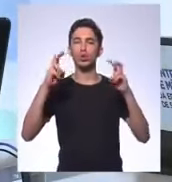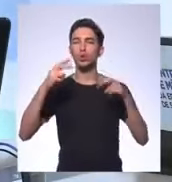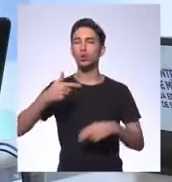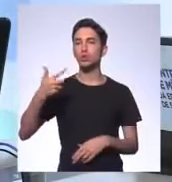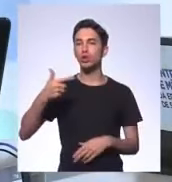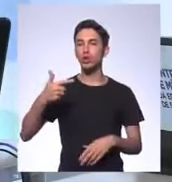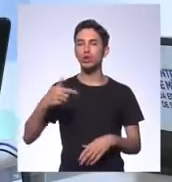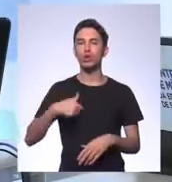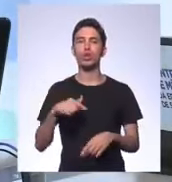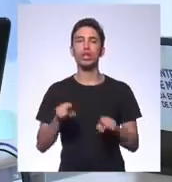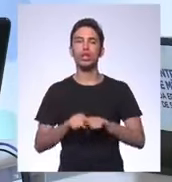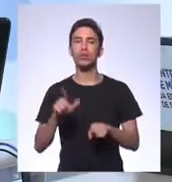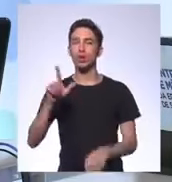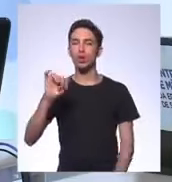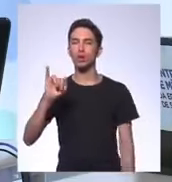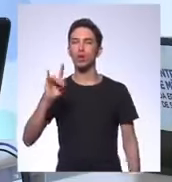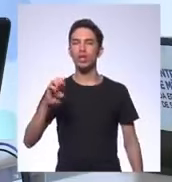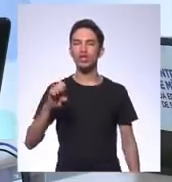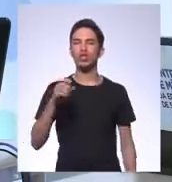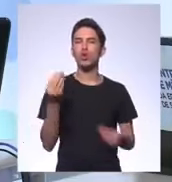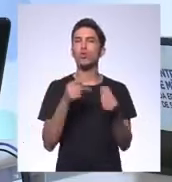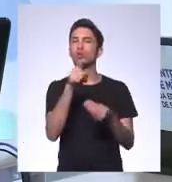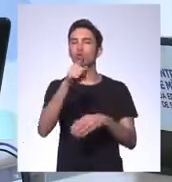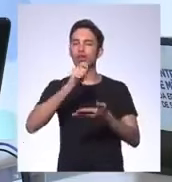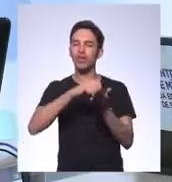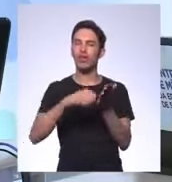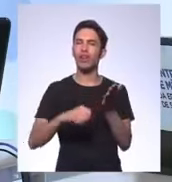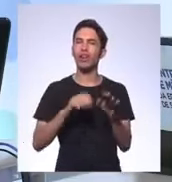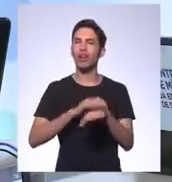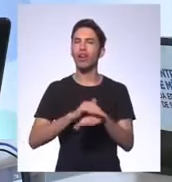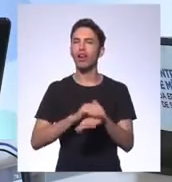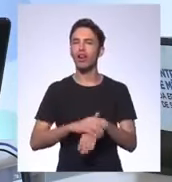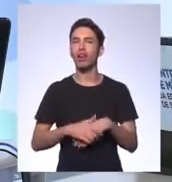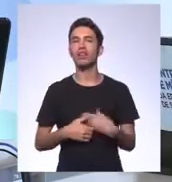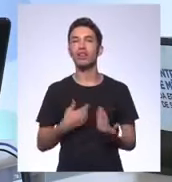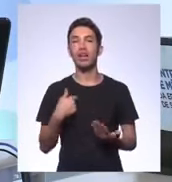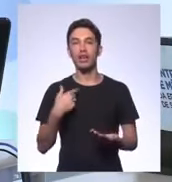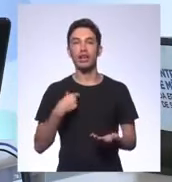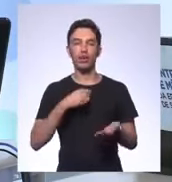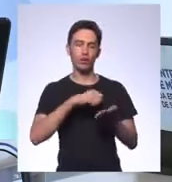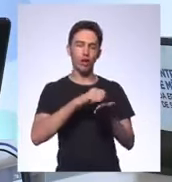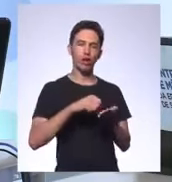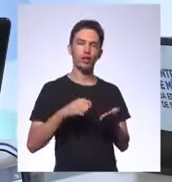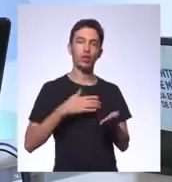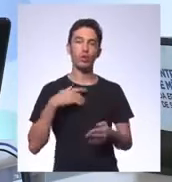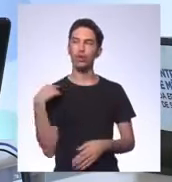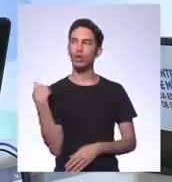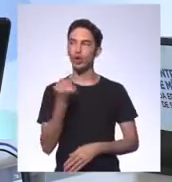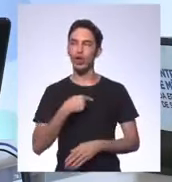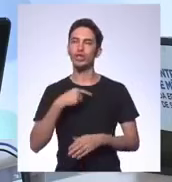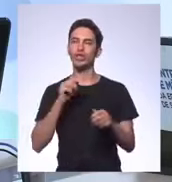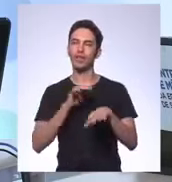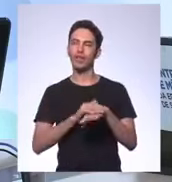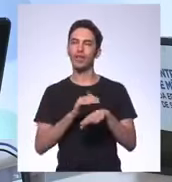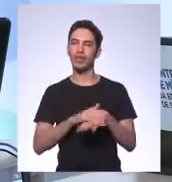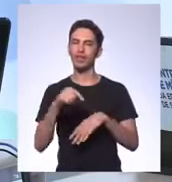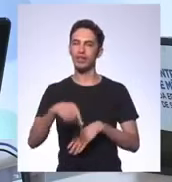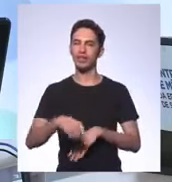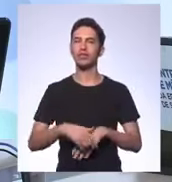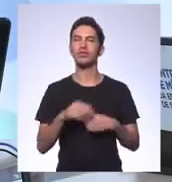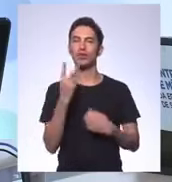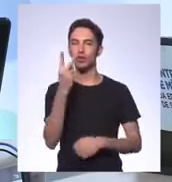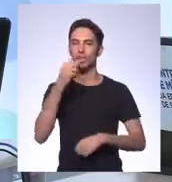como teria ficado no de vocês, tá? E aí, enquanto isso, eu vou anotando o que nós fizemos aqui para vocês.